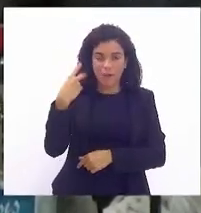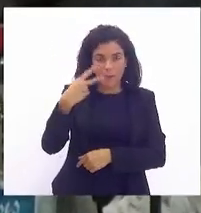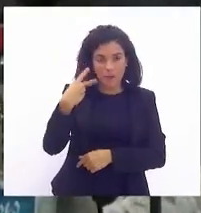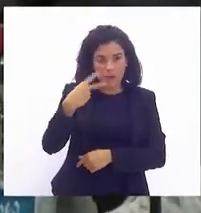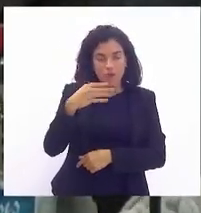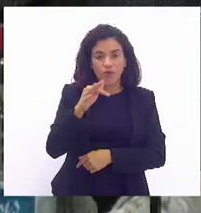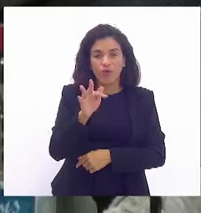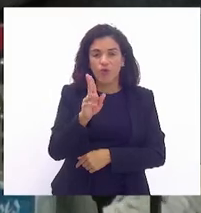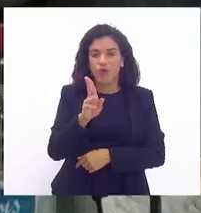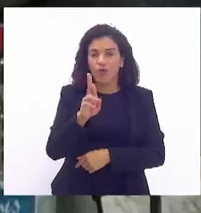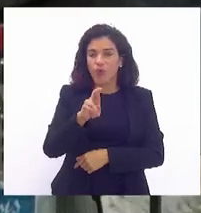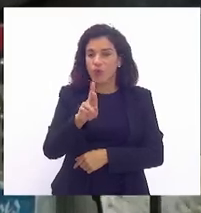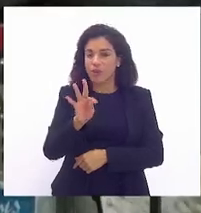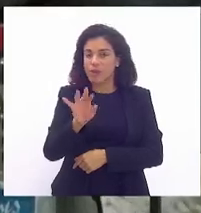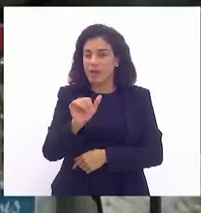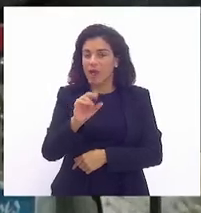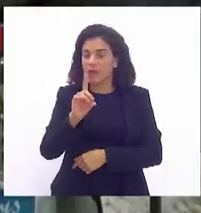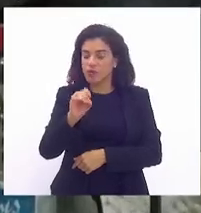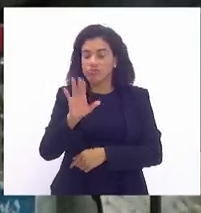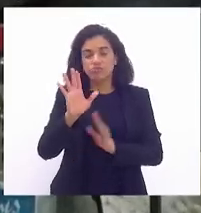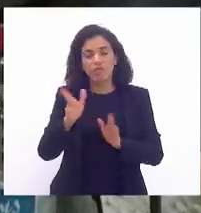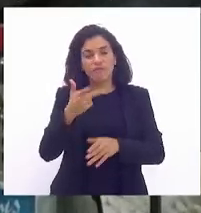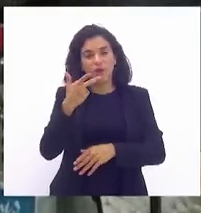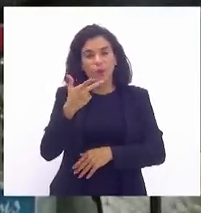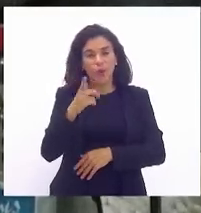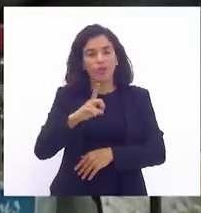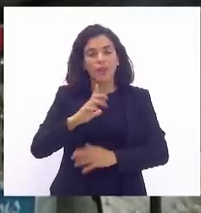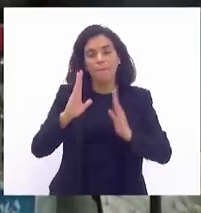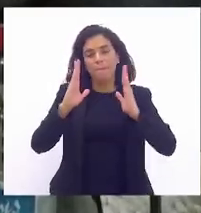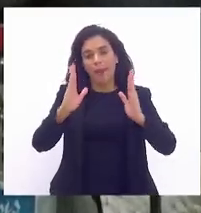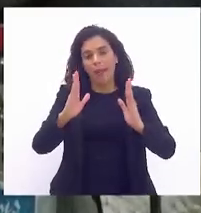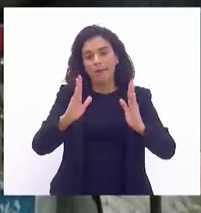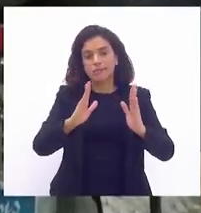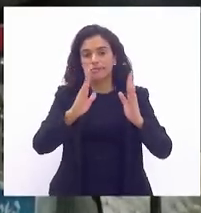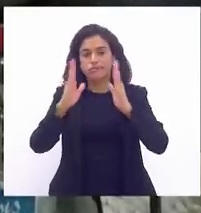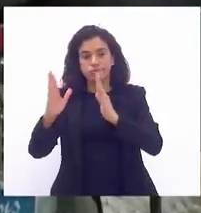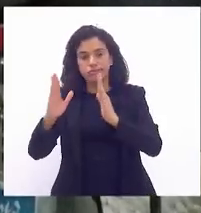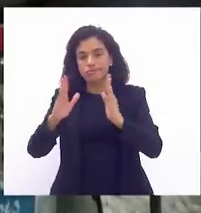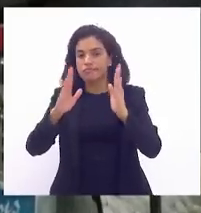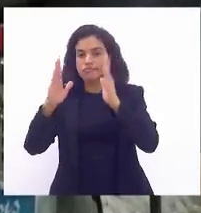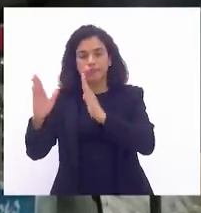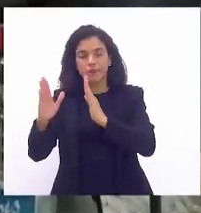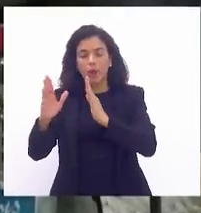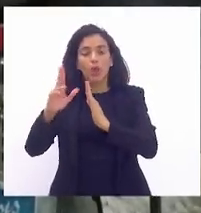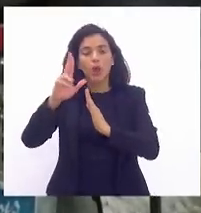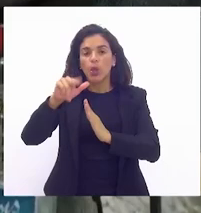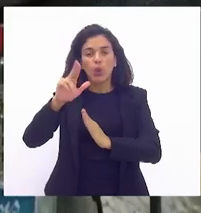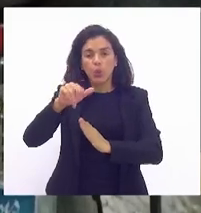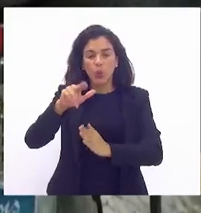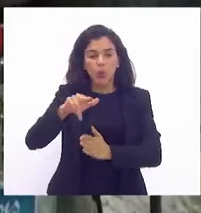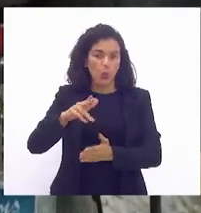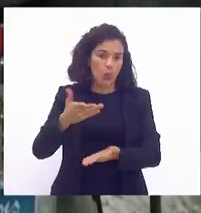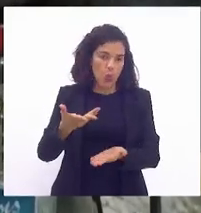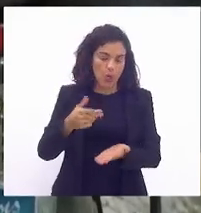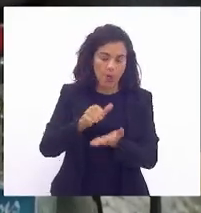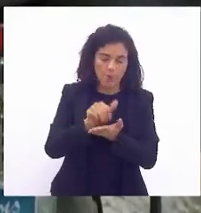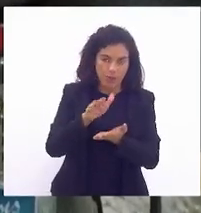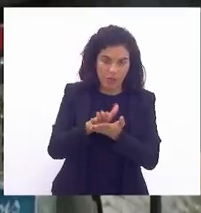falou mais cedo, tem um prazo, então precisamos do prazo, vamos cumprir, esse cumprimento nunca chega. E